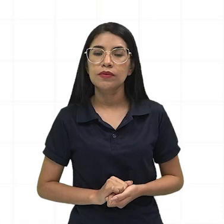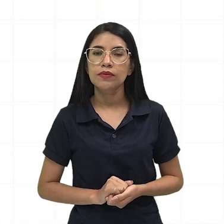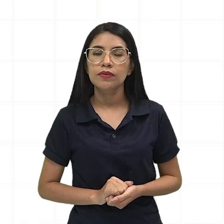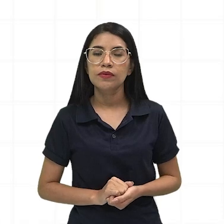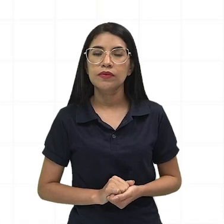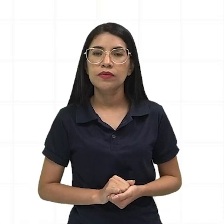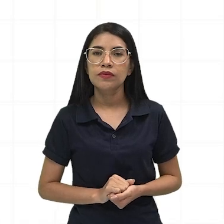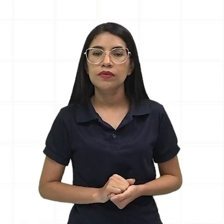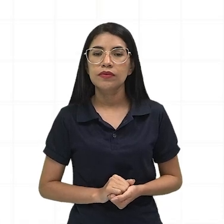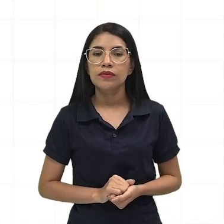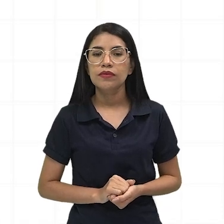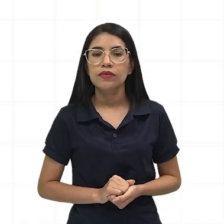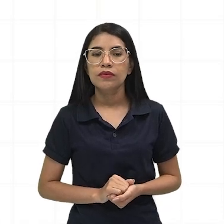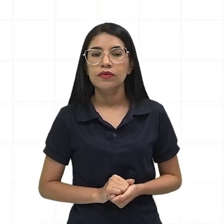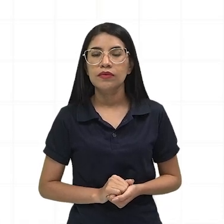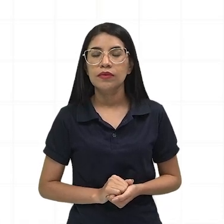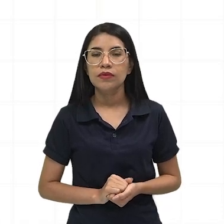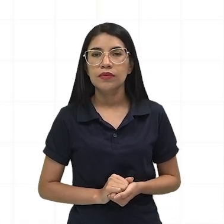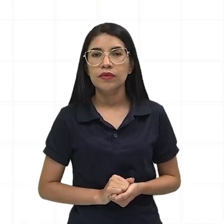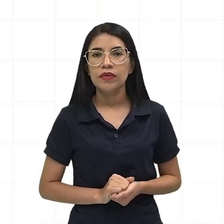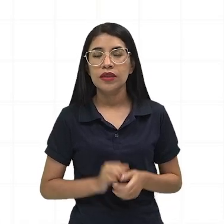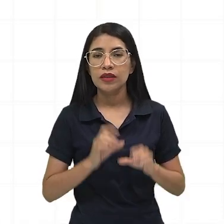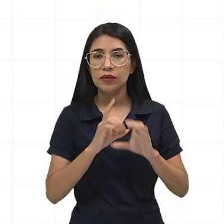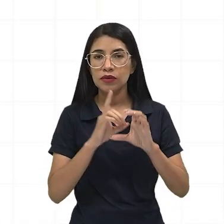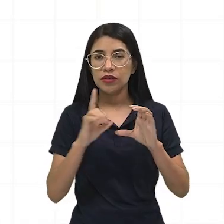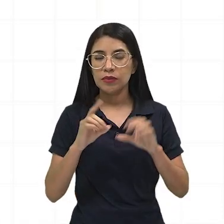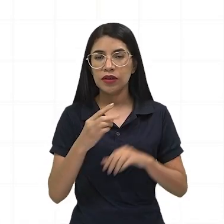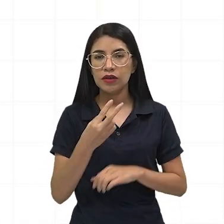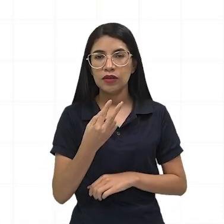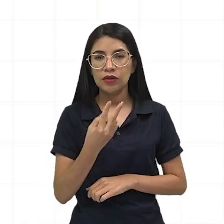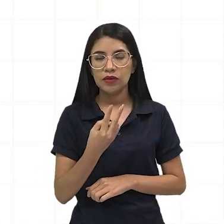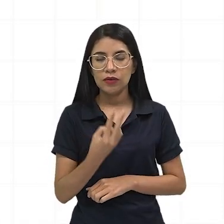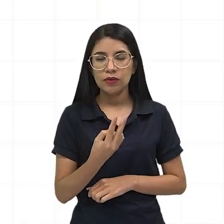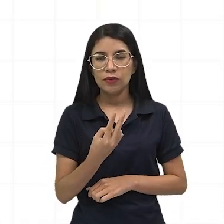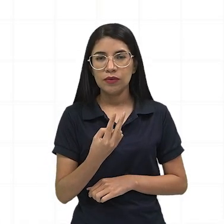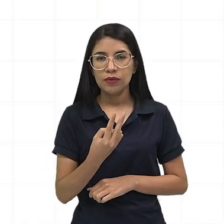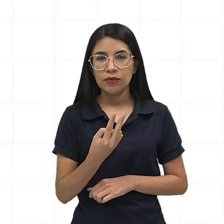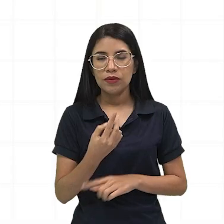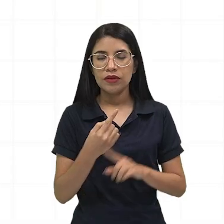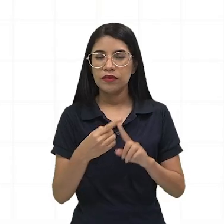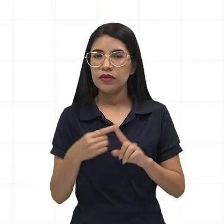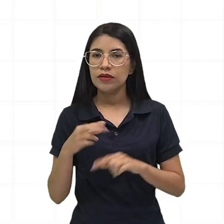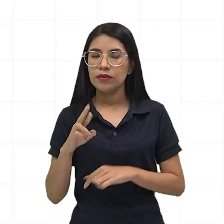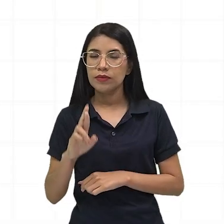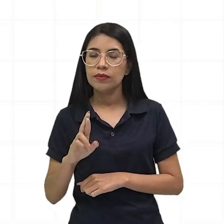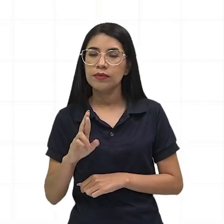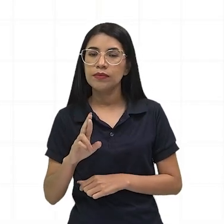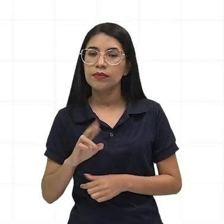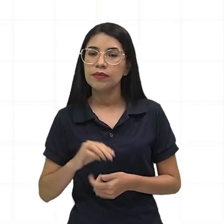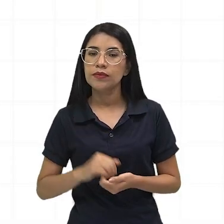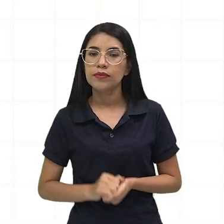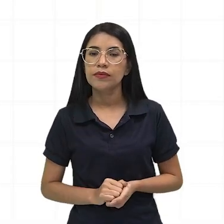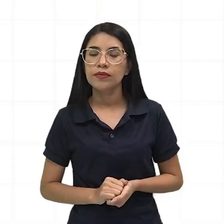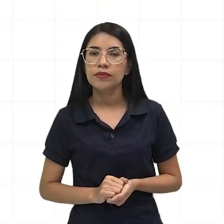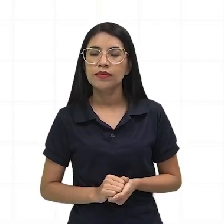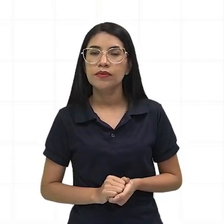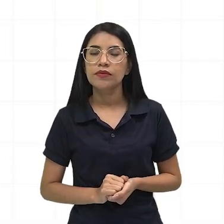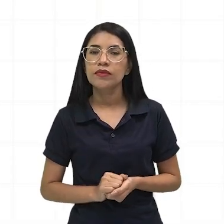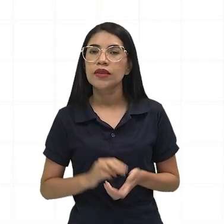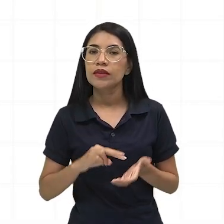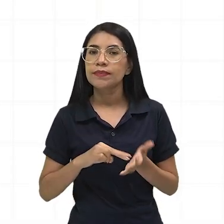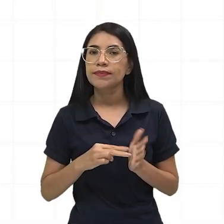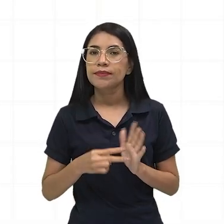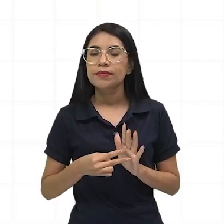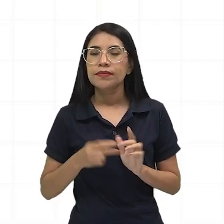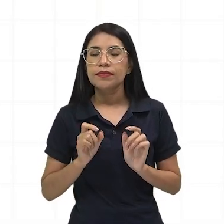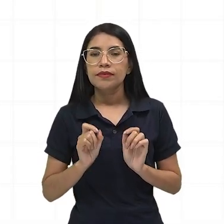diâmetro não é 2 vezes o raio? Ó, o diâmetro não é 2 vezes o raio? Então, se